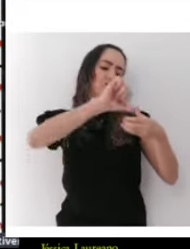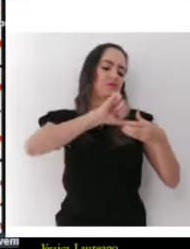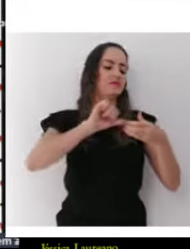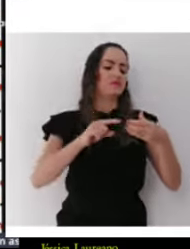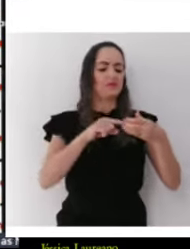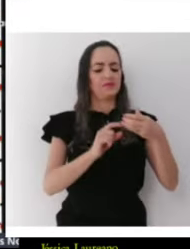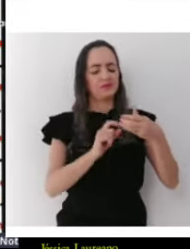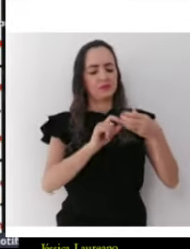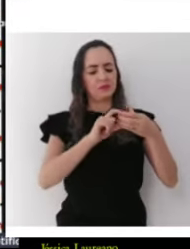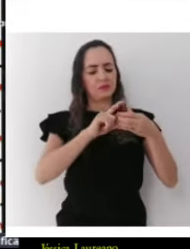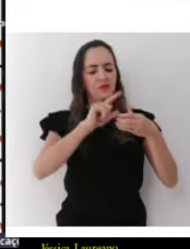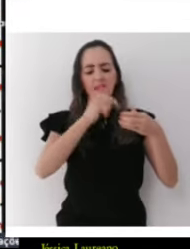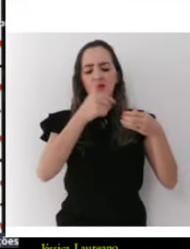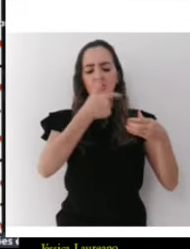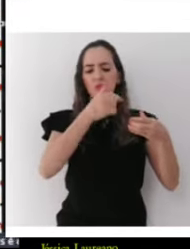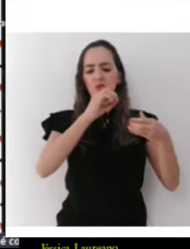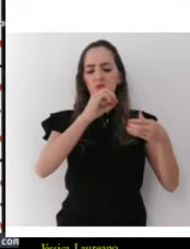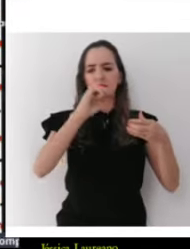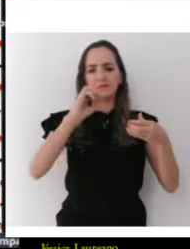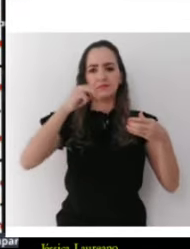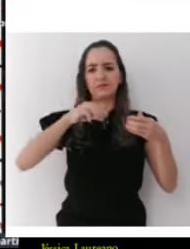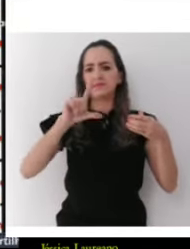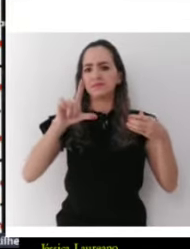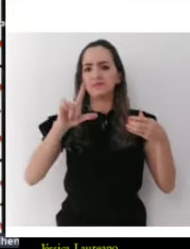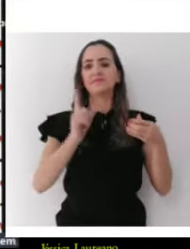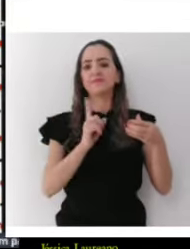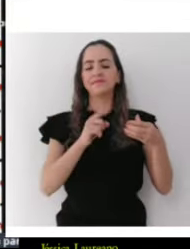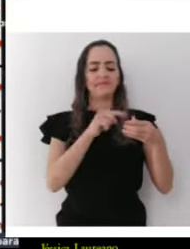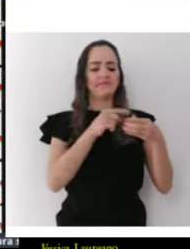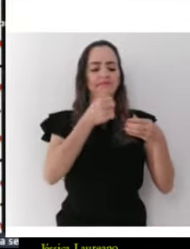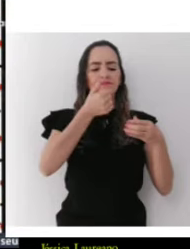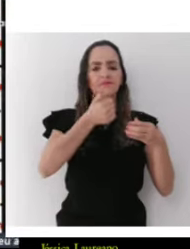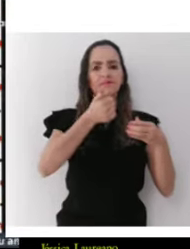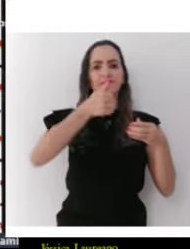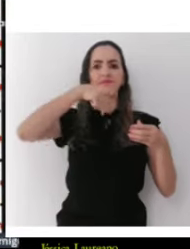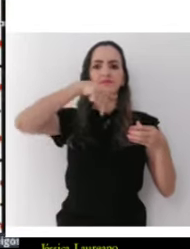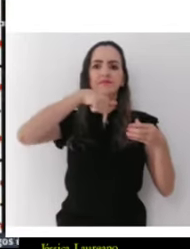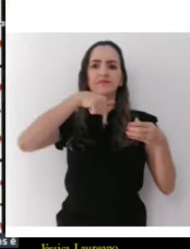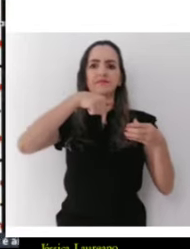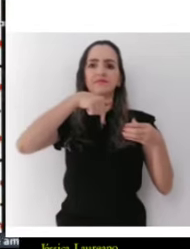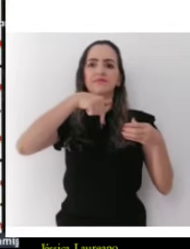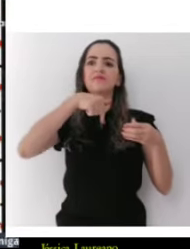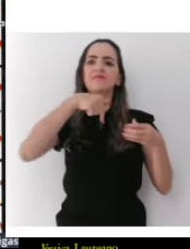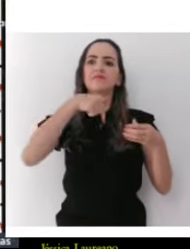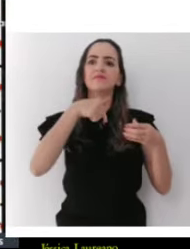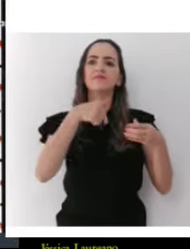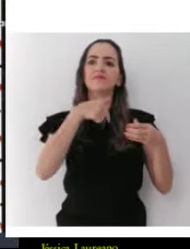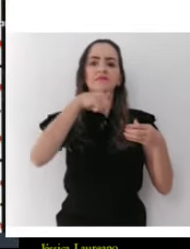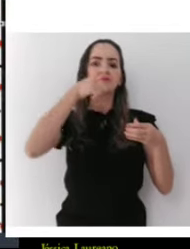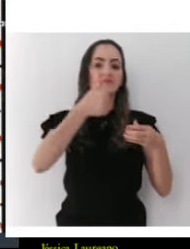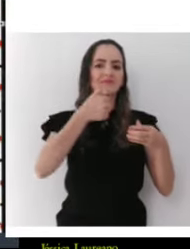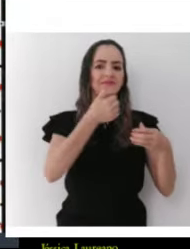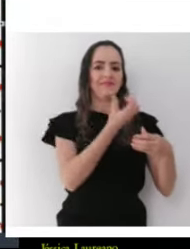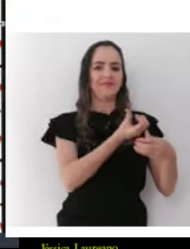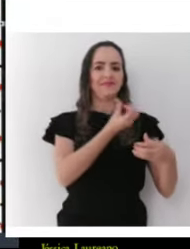ml. O copinho só tinha 166 ml. Era um copinho assim menorzinho. Aí o que é que eu fiz?